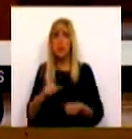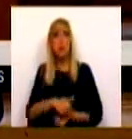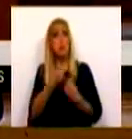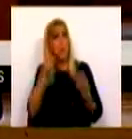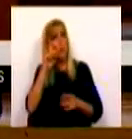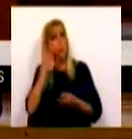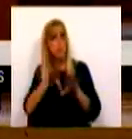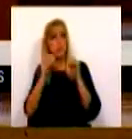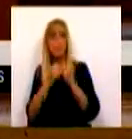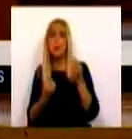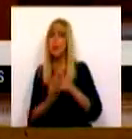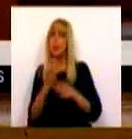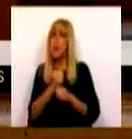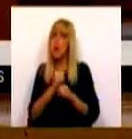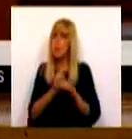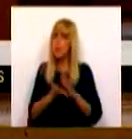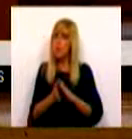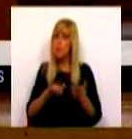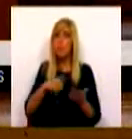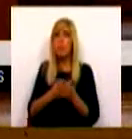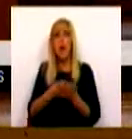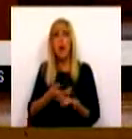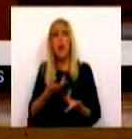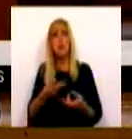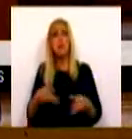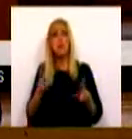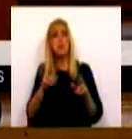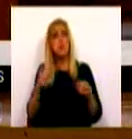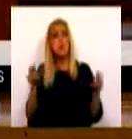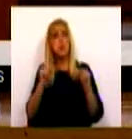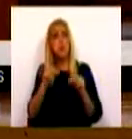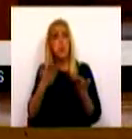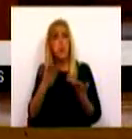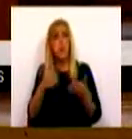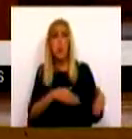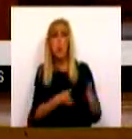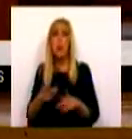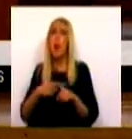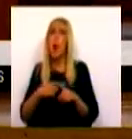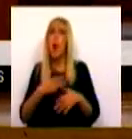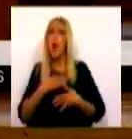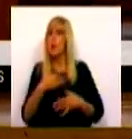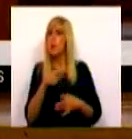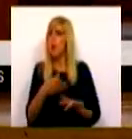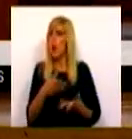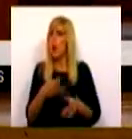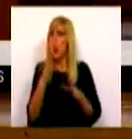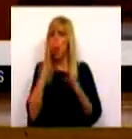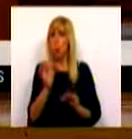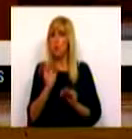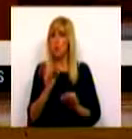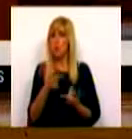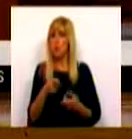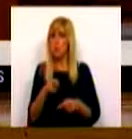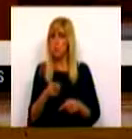que cria emprego e repõe esperanças, é um caminho de ambição e de prudência que não admitimos fazer agindo